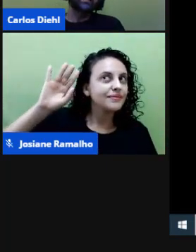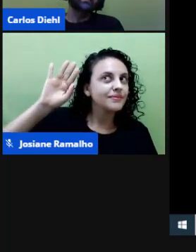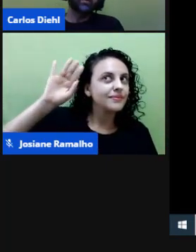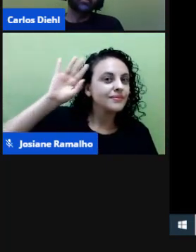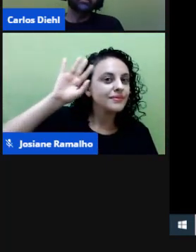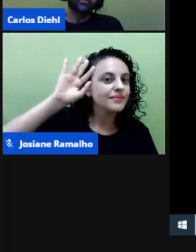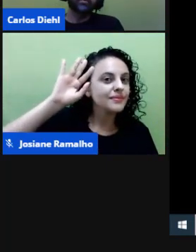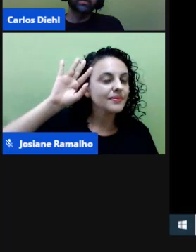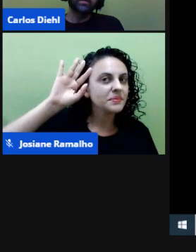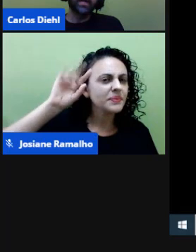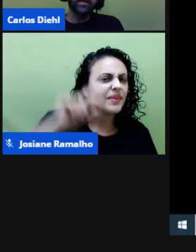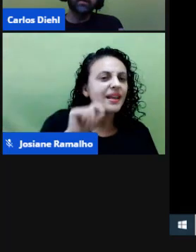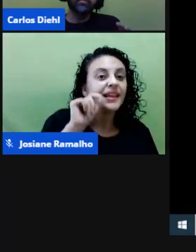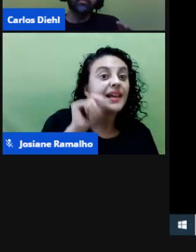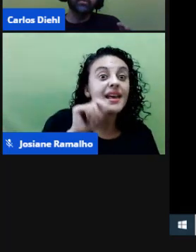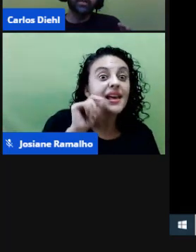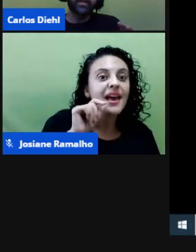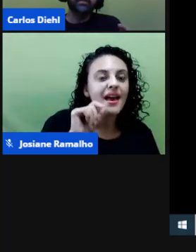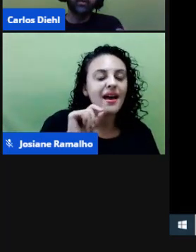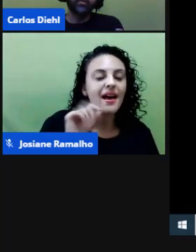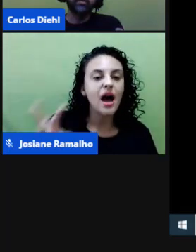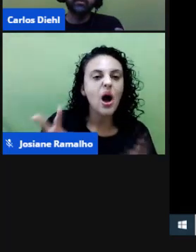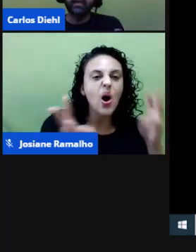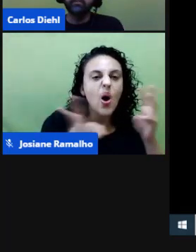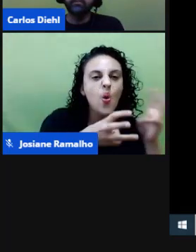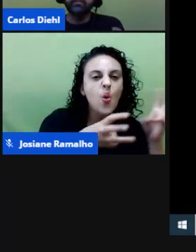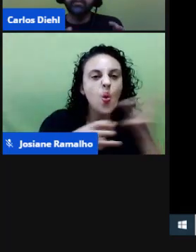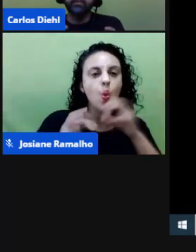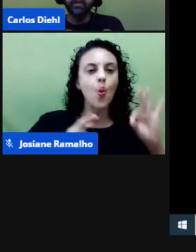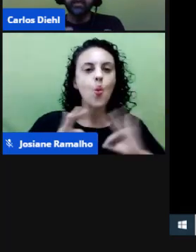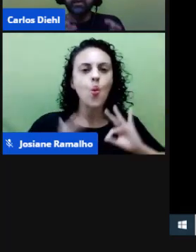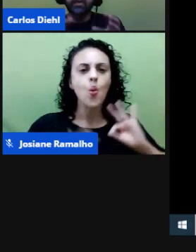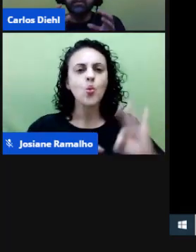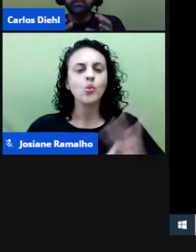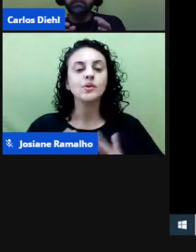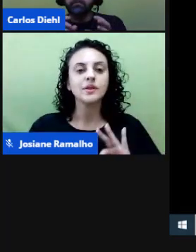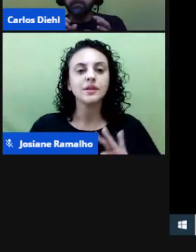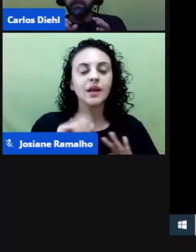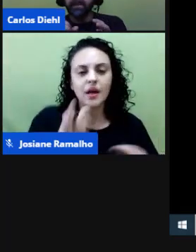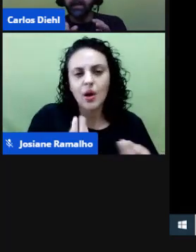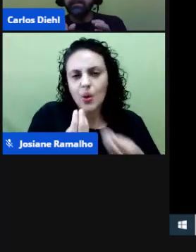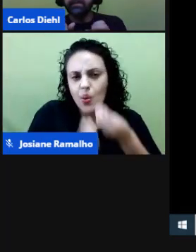quem que era essa onça, o que que essa onça está vivendo,